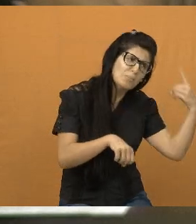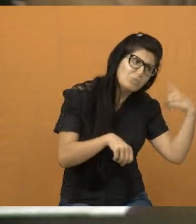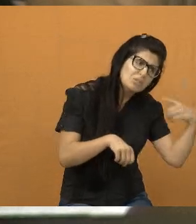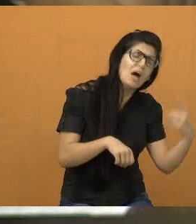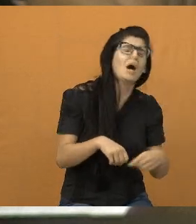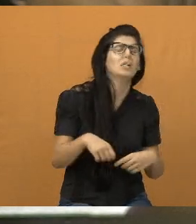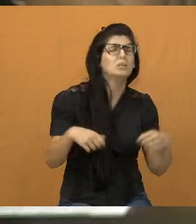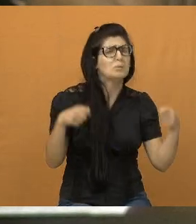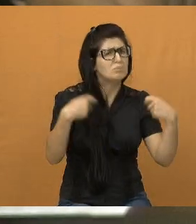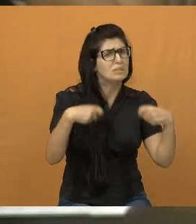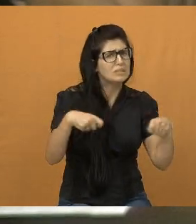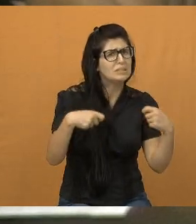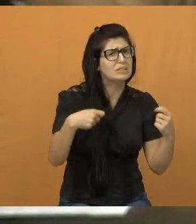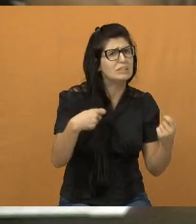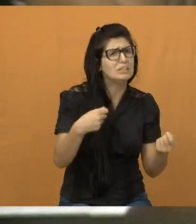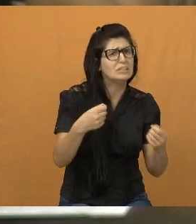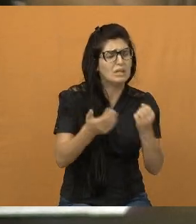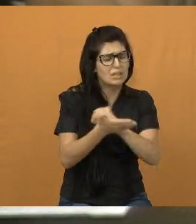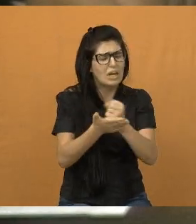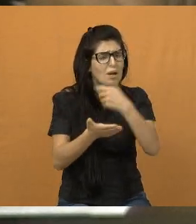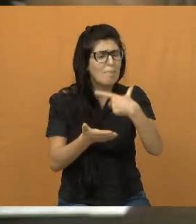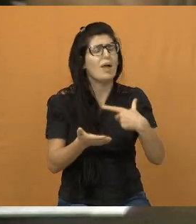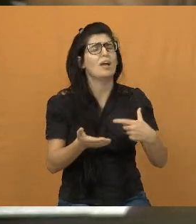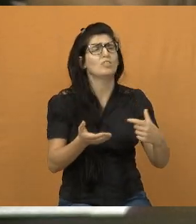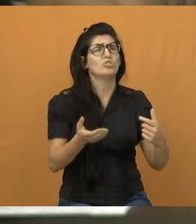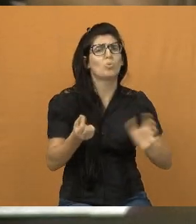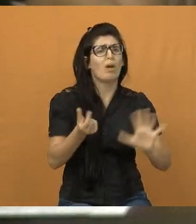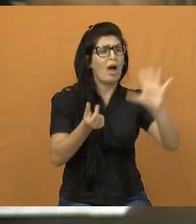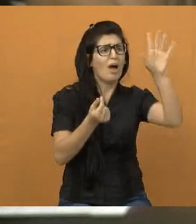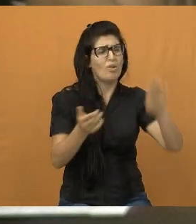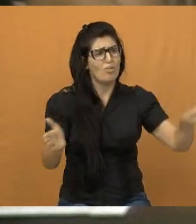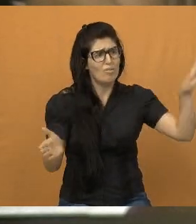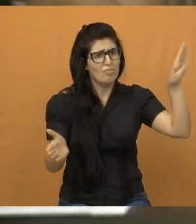cá, que vão resolver 2 grandes problemas nossos.